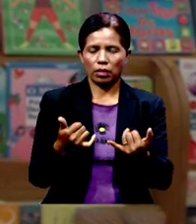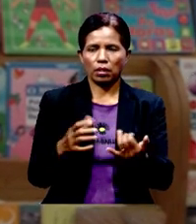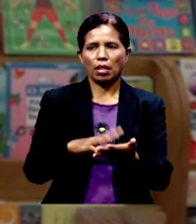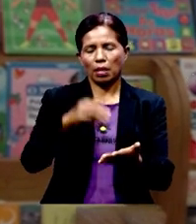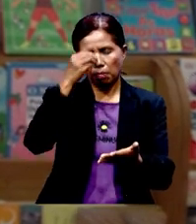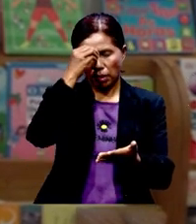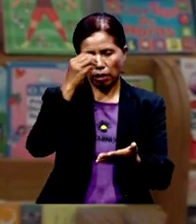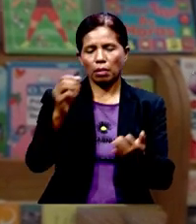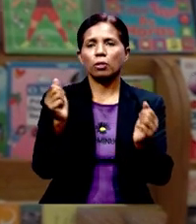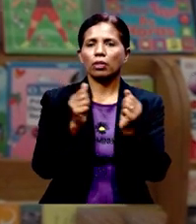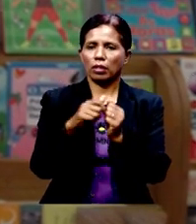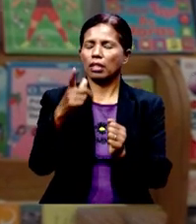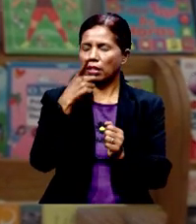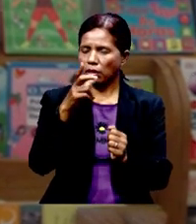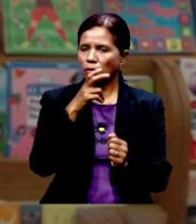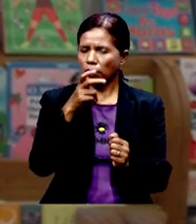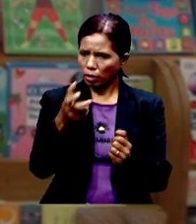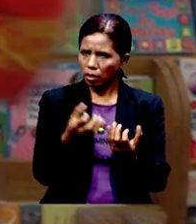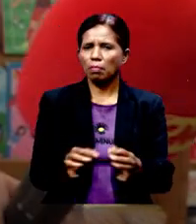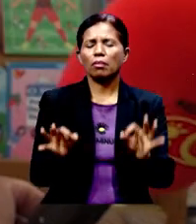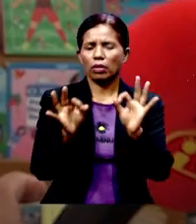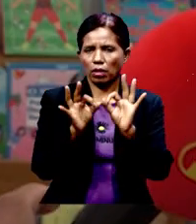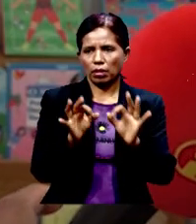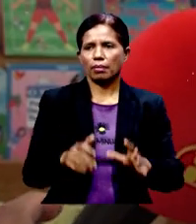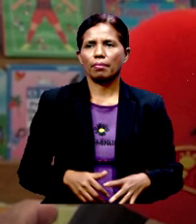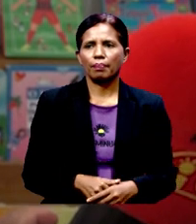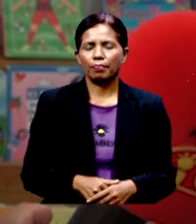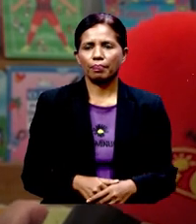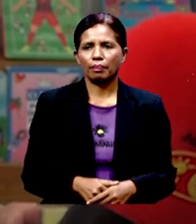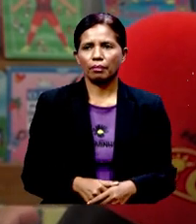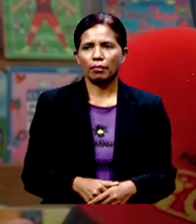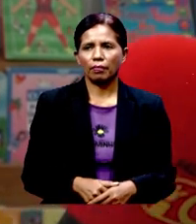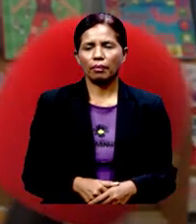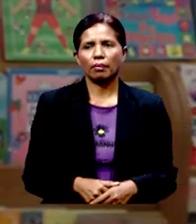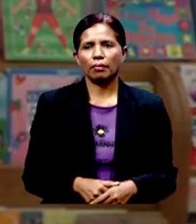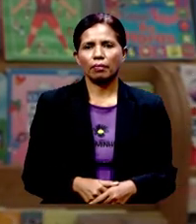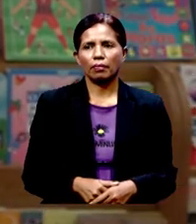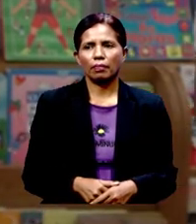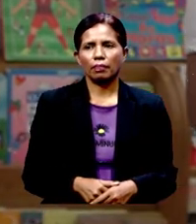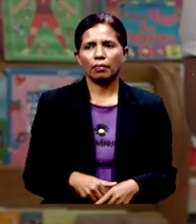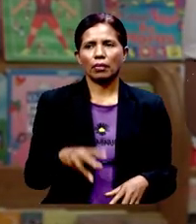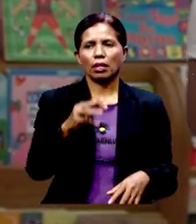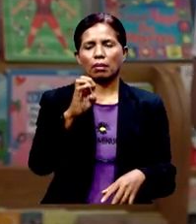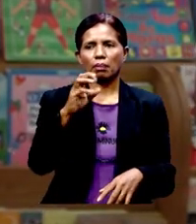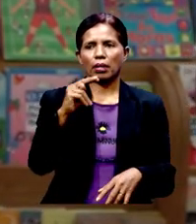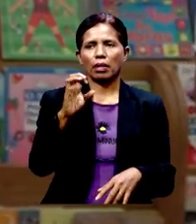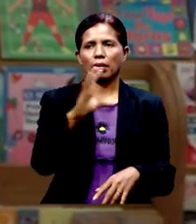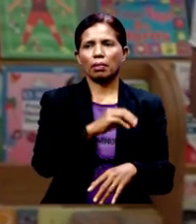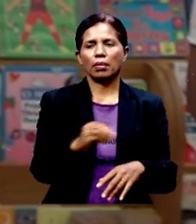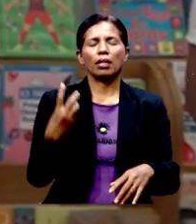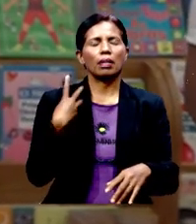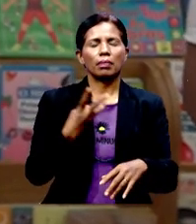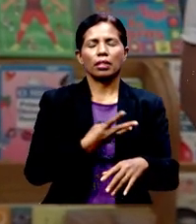língua portuguesa. Isso é o mais importante, não é? Memo em si representa alguma coisa neste livro? Memo representa a minha casa,